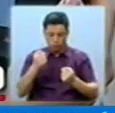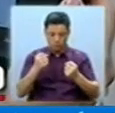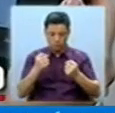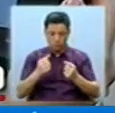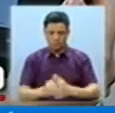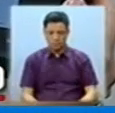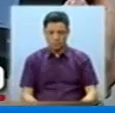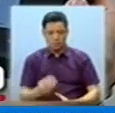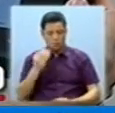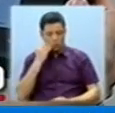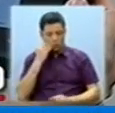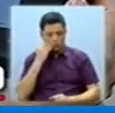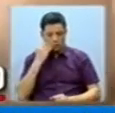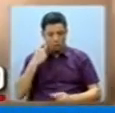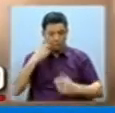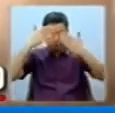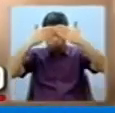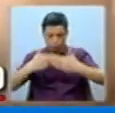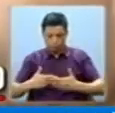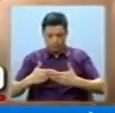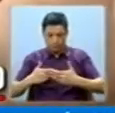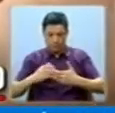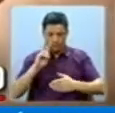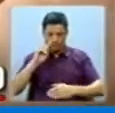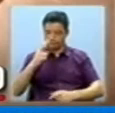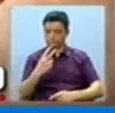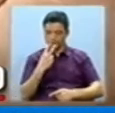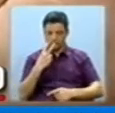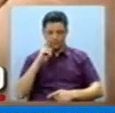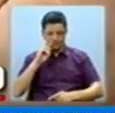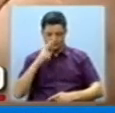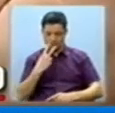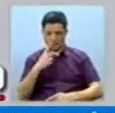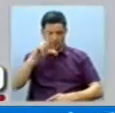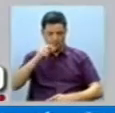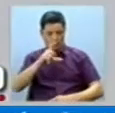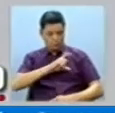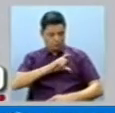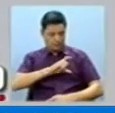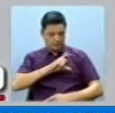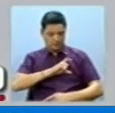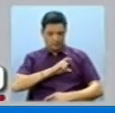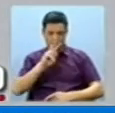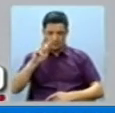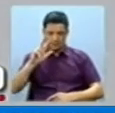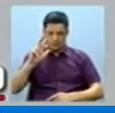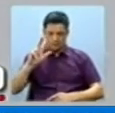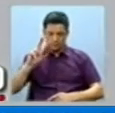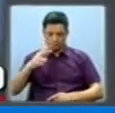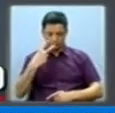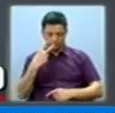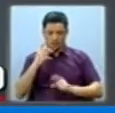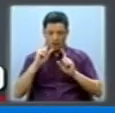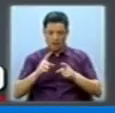É como se estivesse ao espelho e câmara que vê caras também vê corações. Nós conseguimos com câmaras monitorizar os